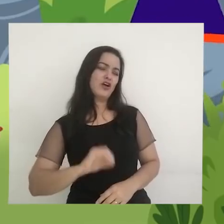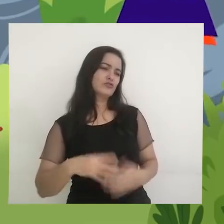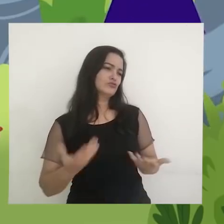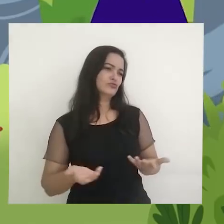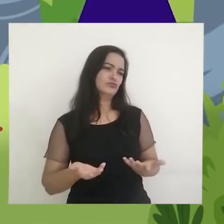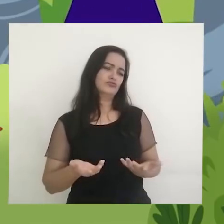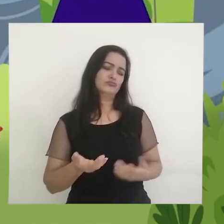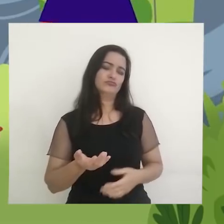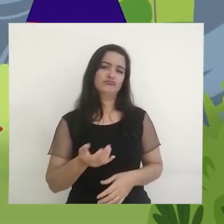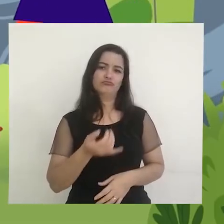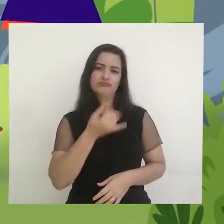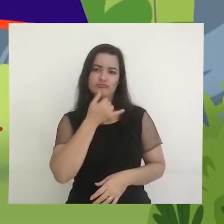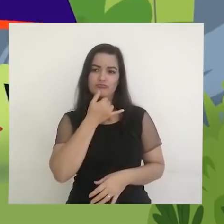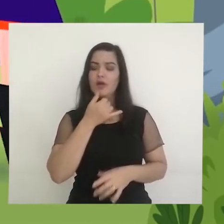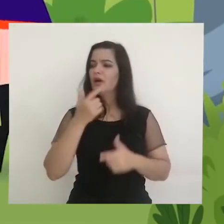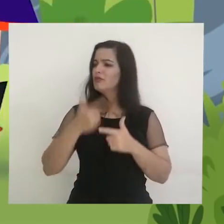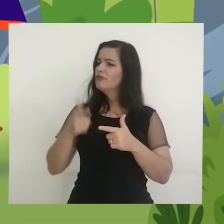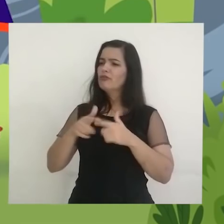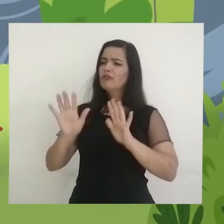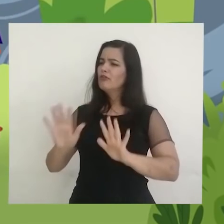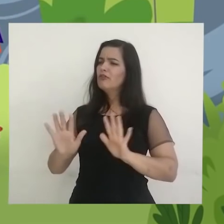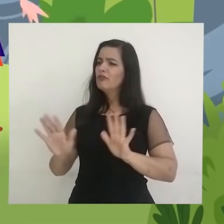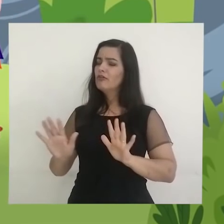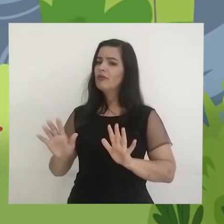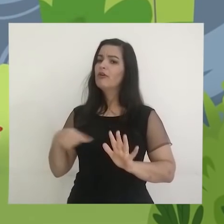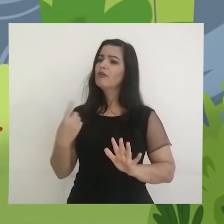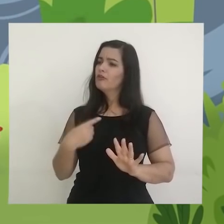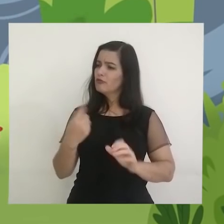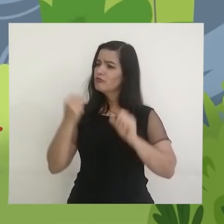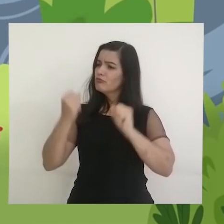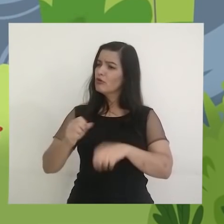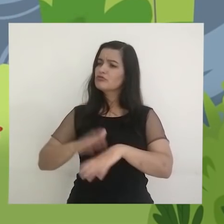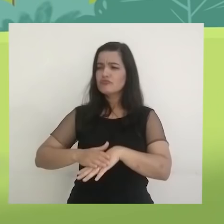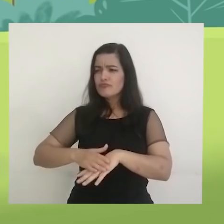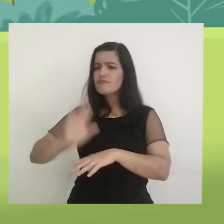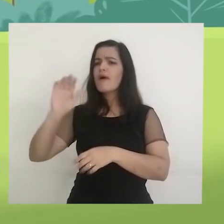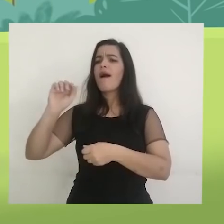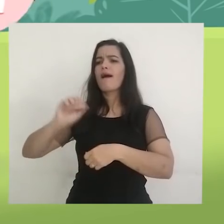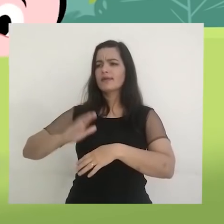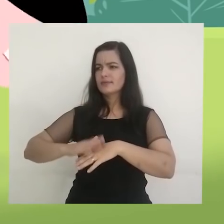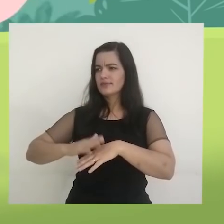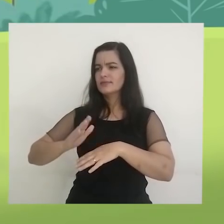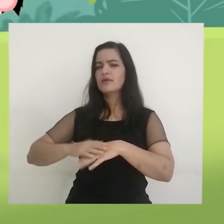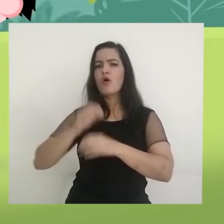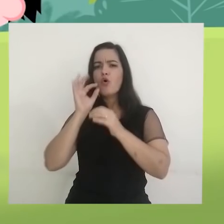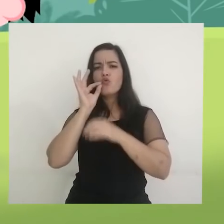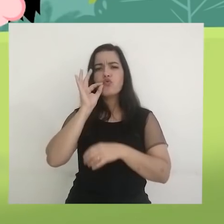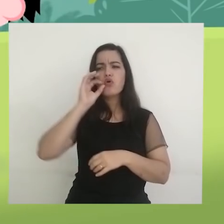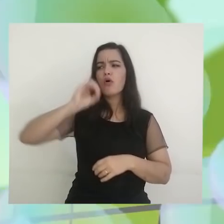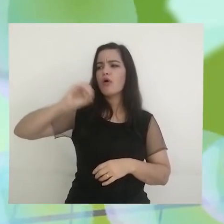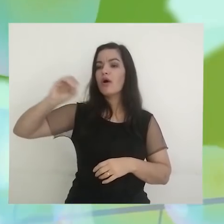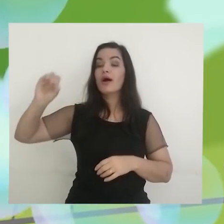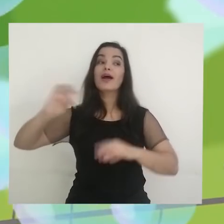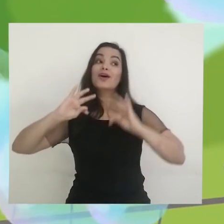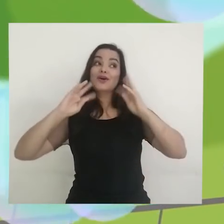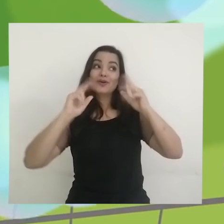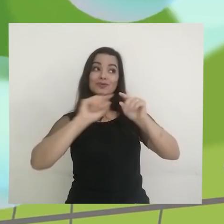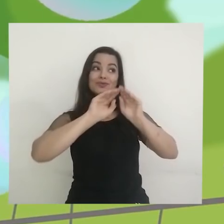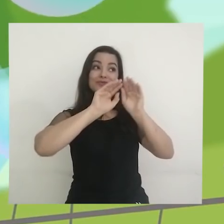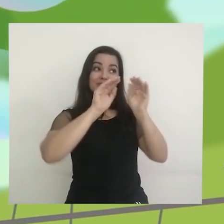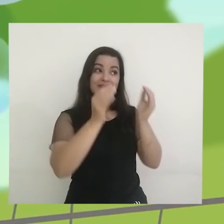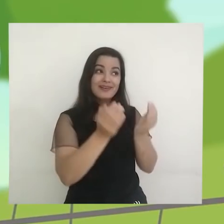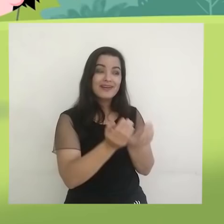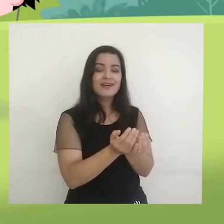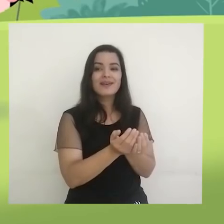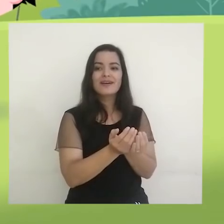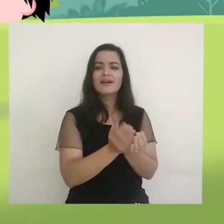Tudo bem, Júpiter. A gente pode fazer mais um montão de bolhas. E todas redondas. Deixa